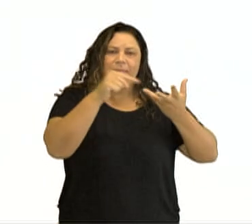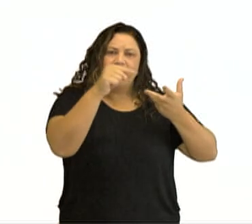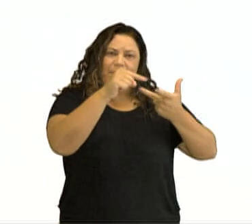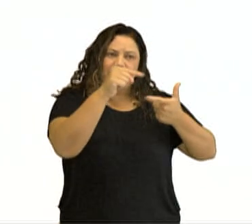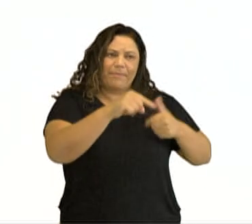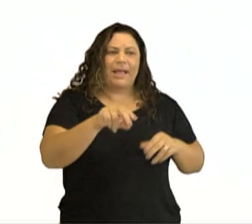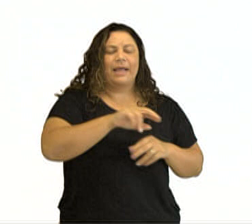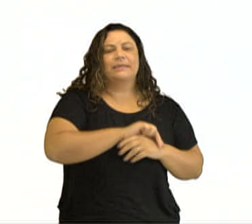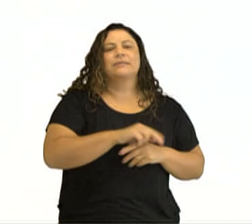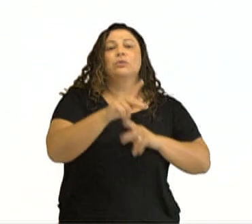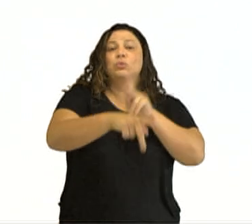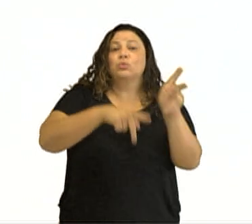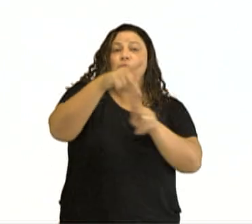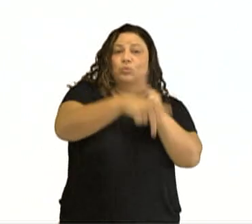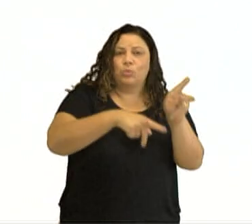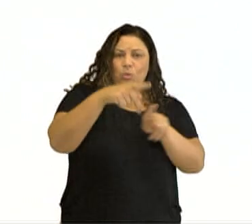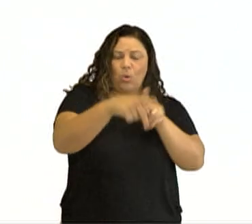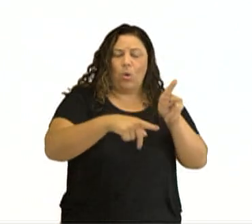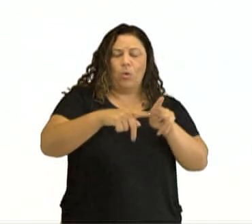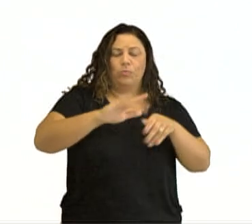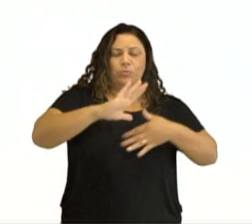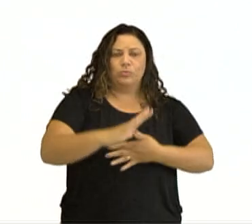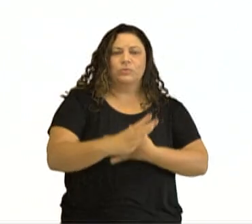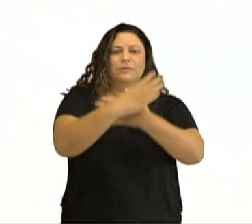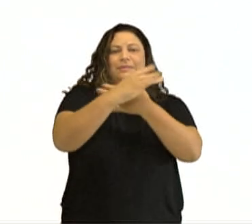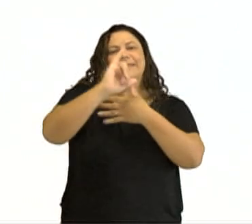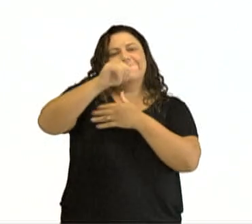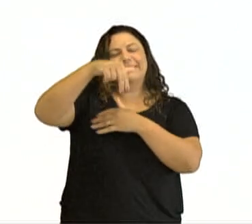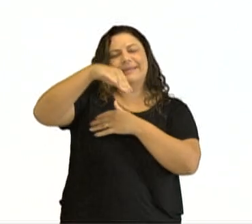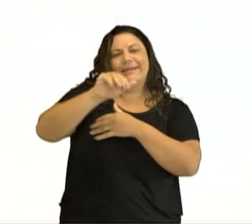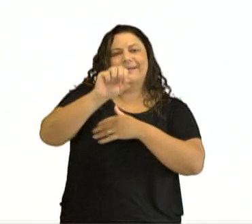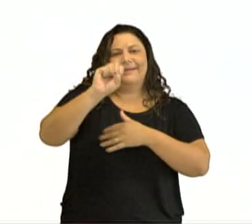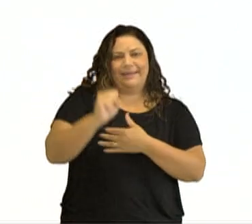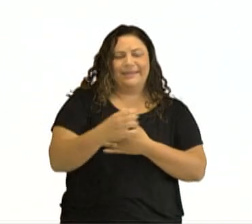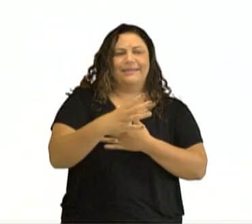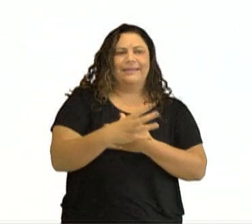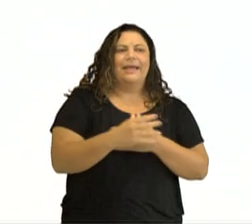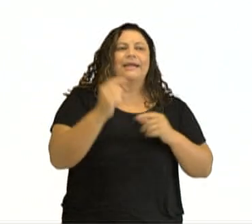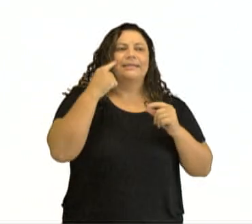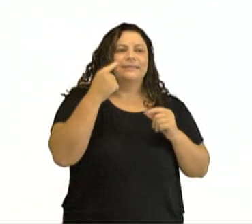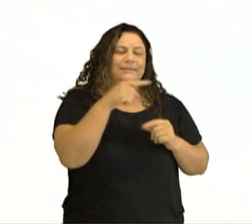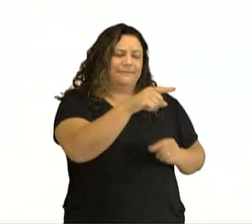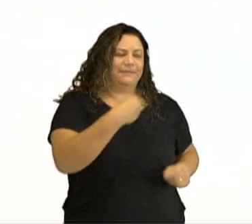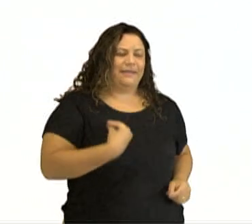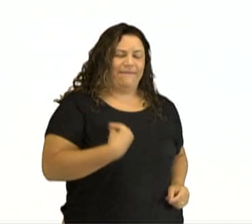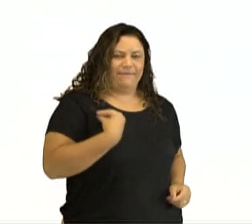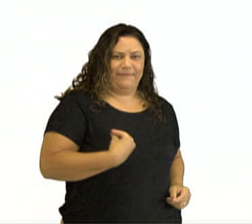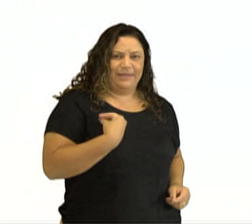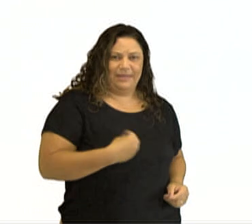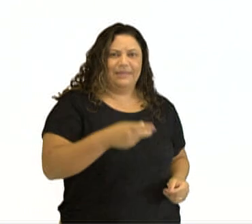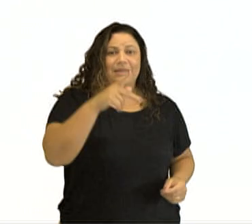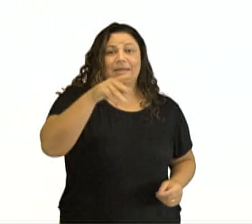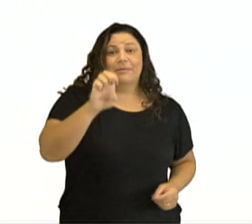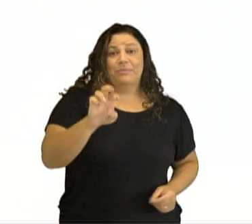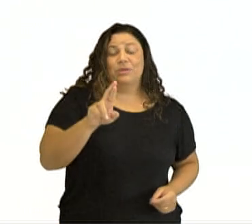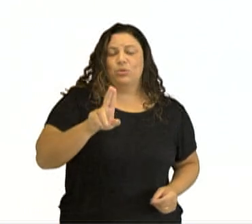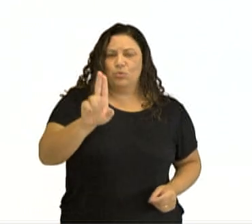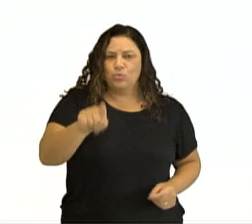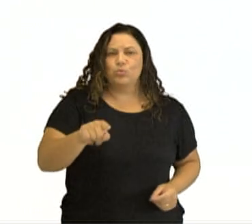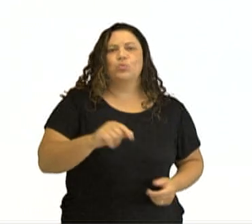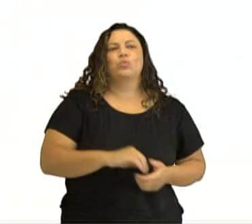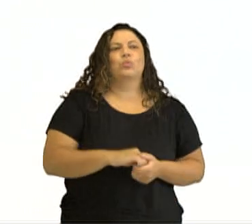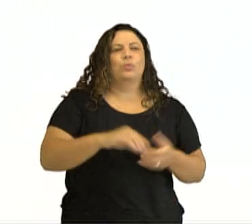povos incas, eles ocupavam essa parte aqui, né, da Bolívia, principalmente aqui no Peru, a cidade de Cusco, cidade de Machu